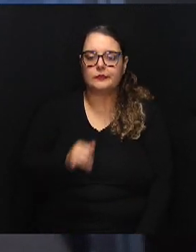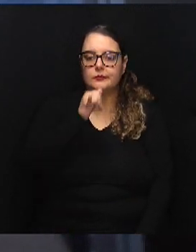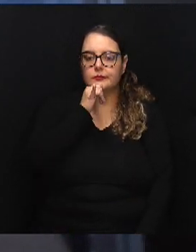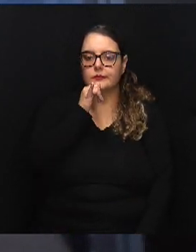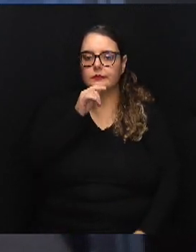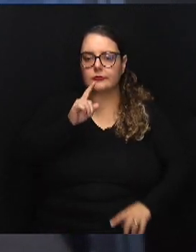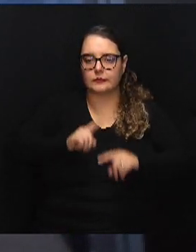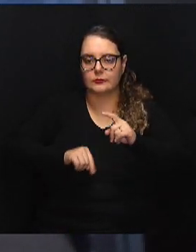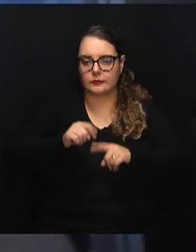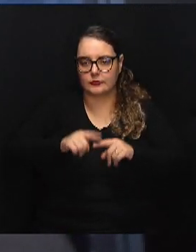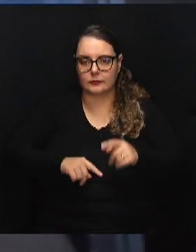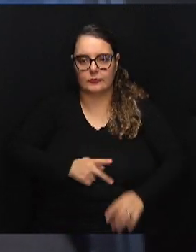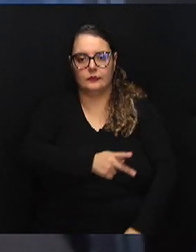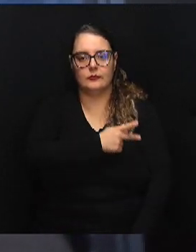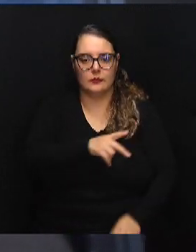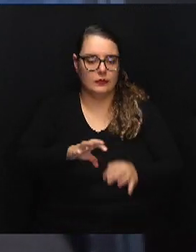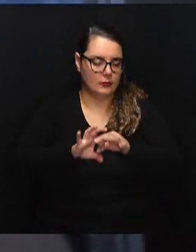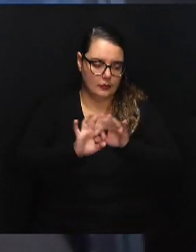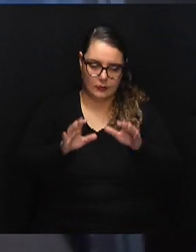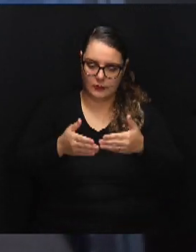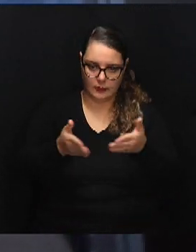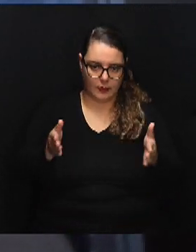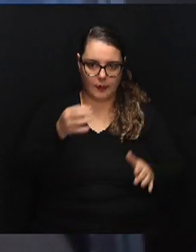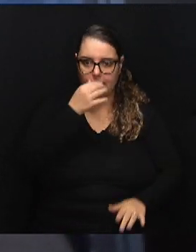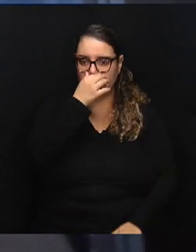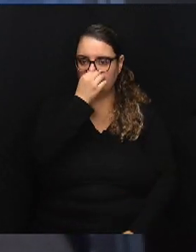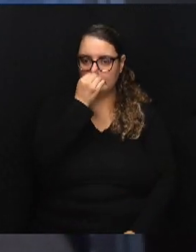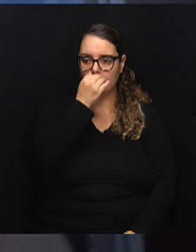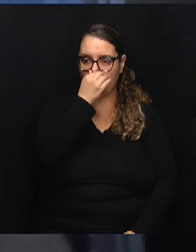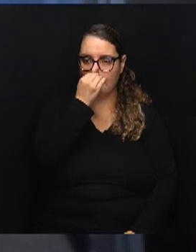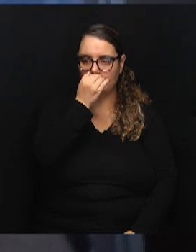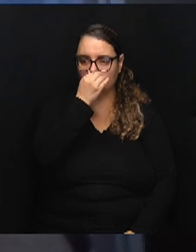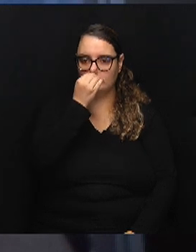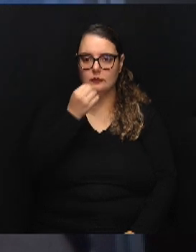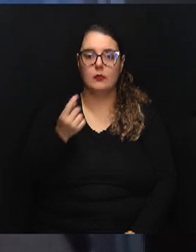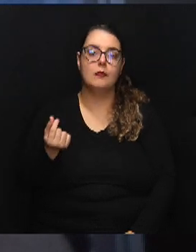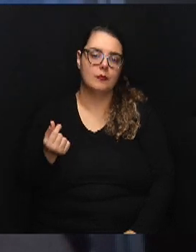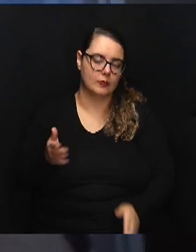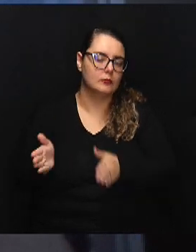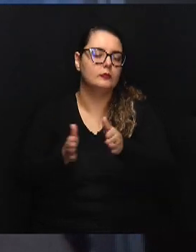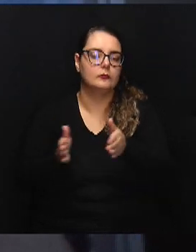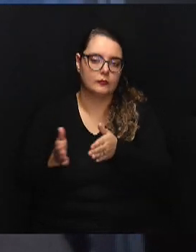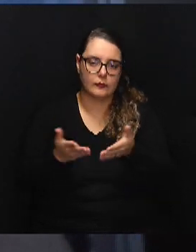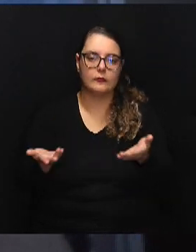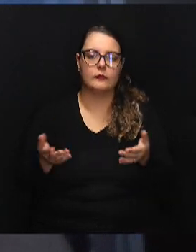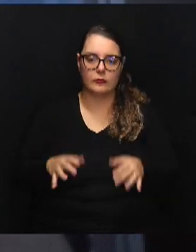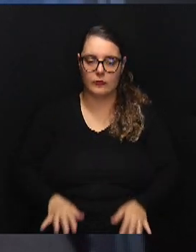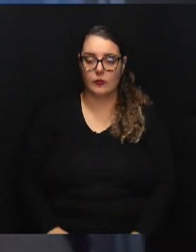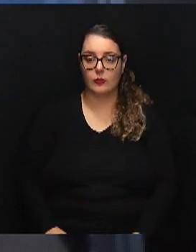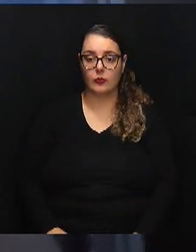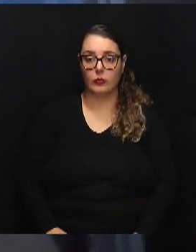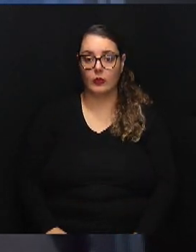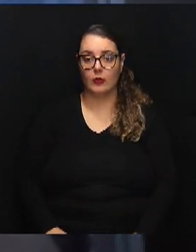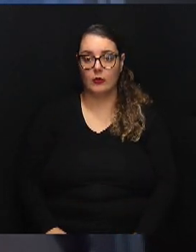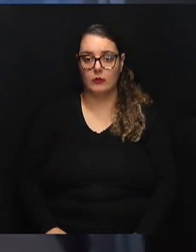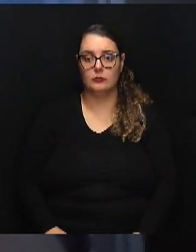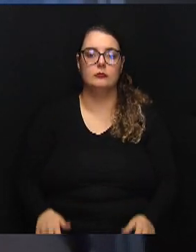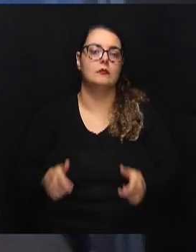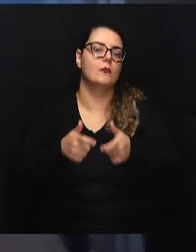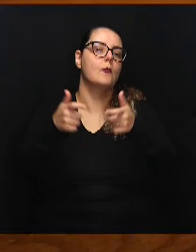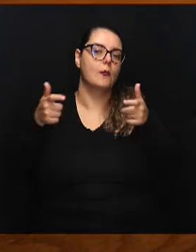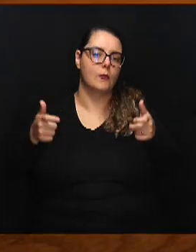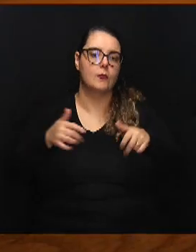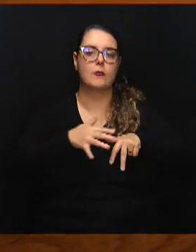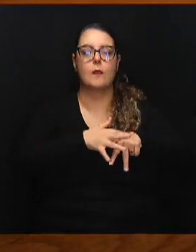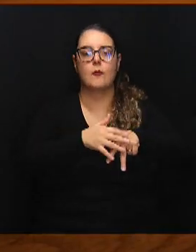pressão bastante disponíveis, né? Num preço bastante acessível, então, a grande maioria dos